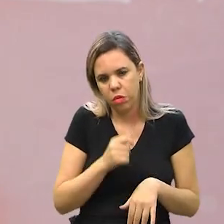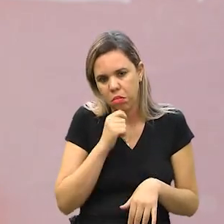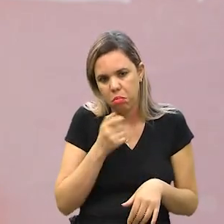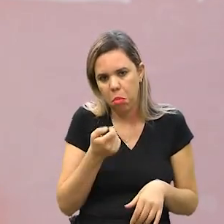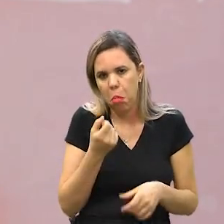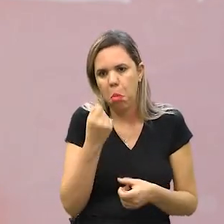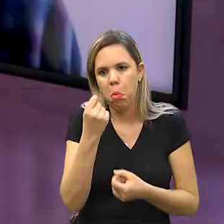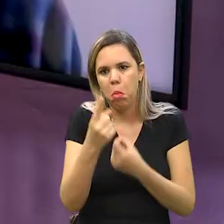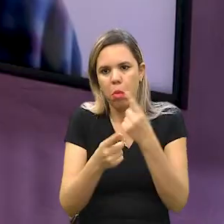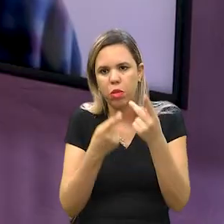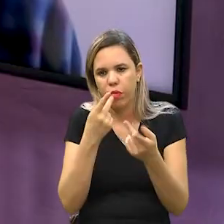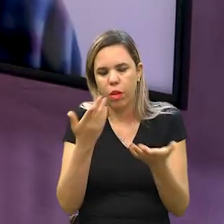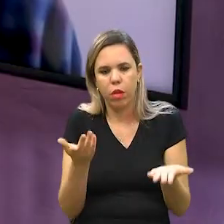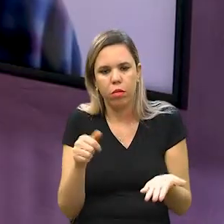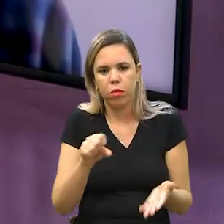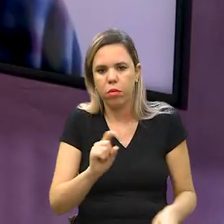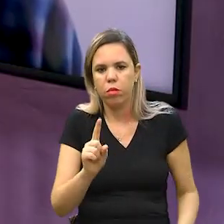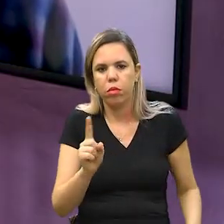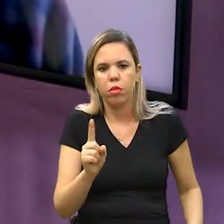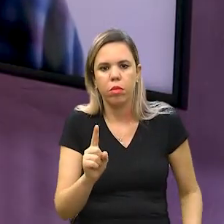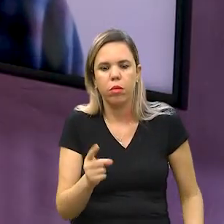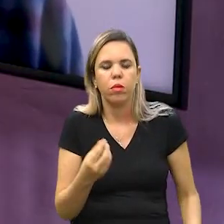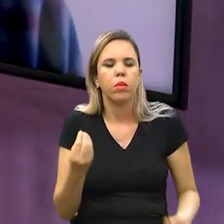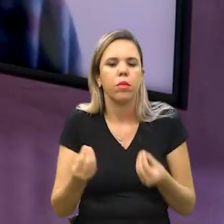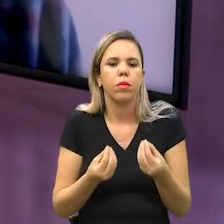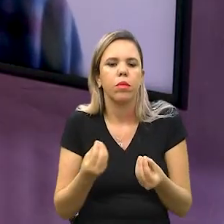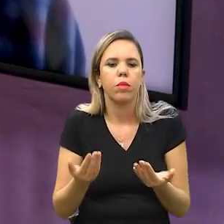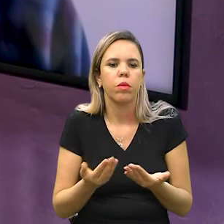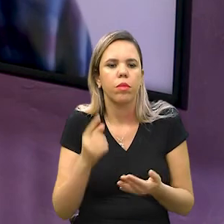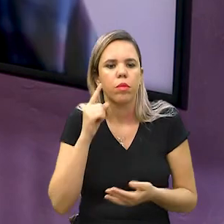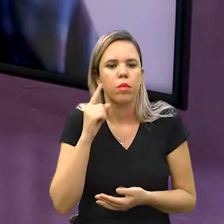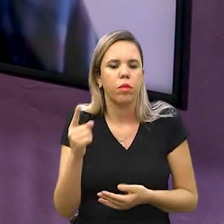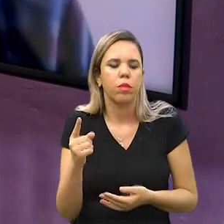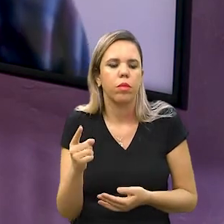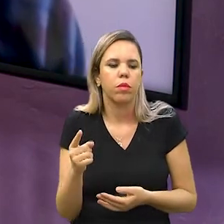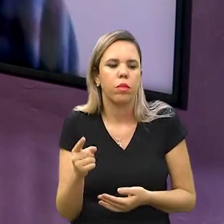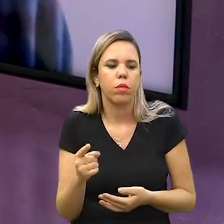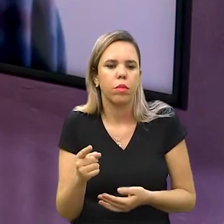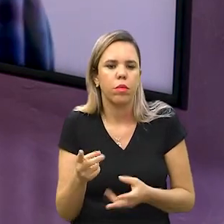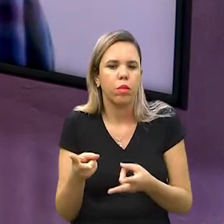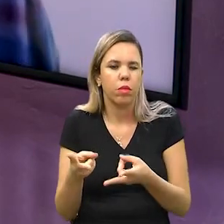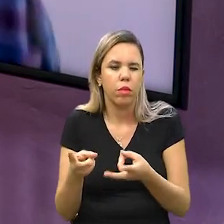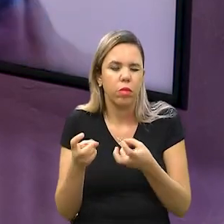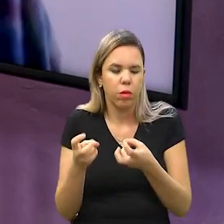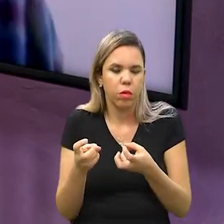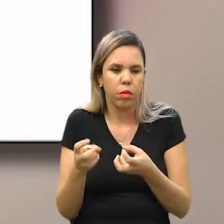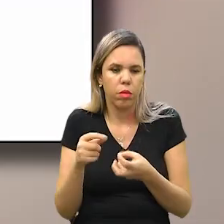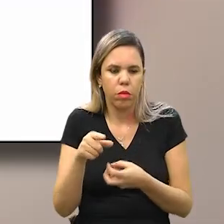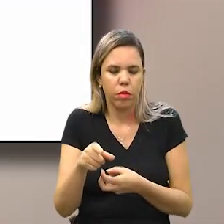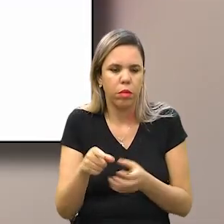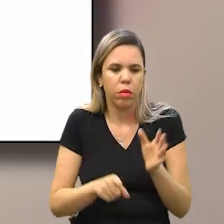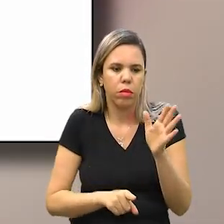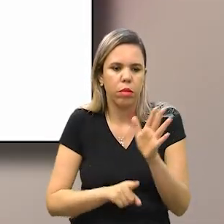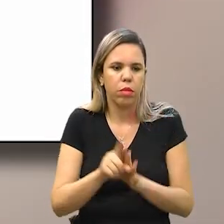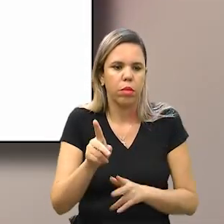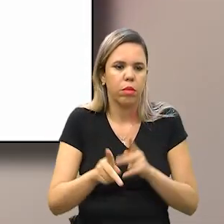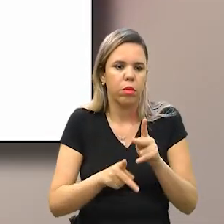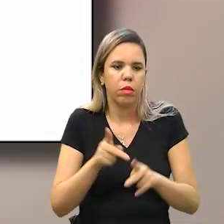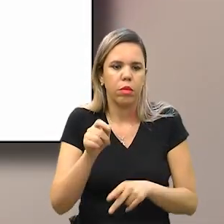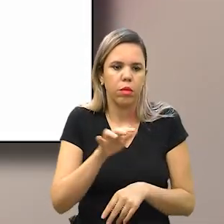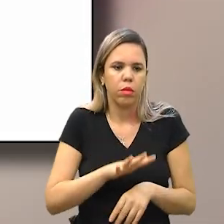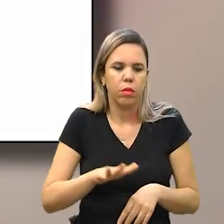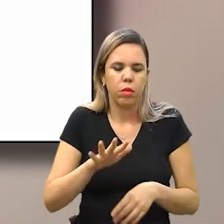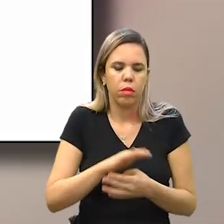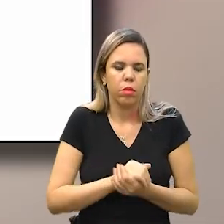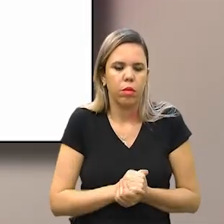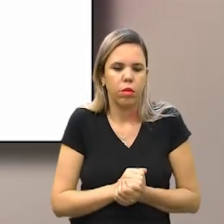que ainda é pouco se falada ou não? Como que está hoje em dia? Assim, quando a gente percebe que quando você pergunta para a